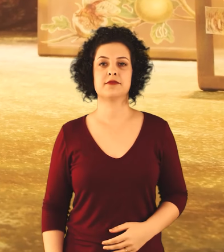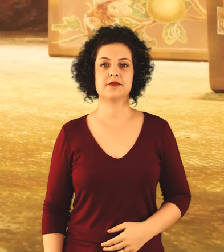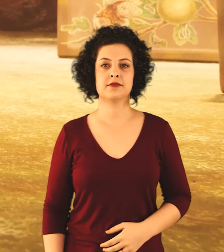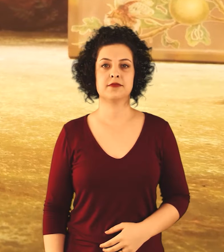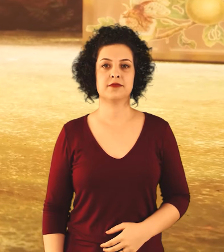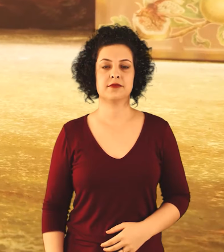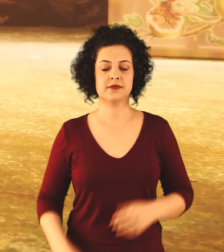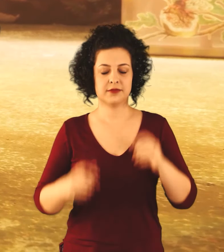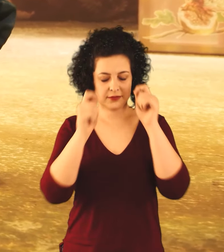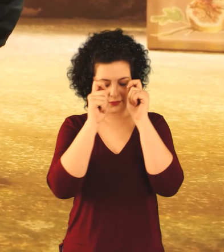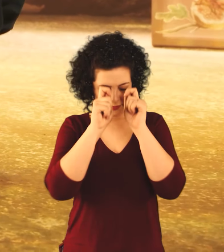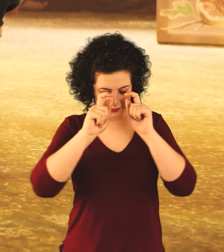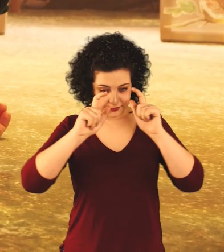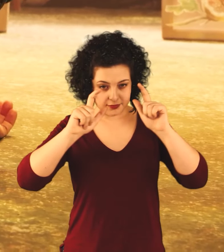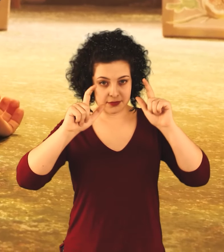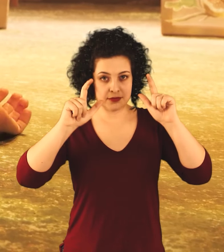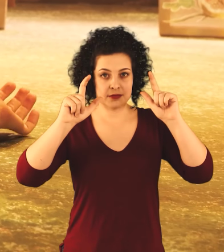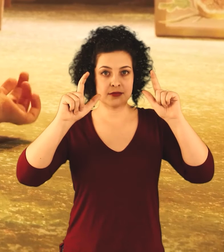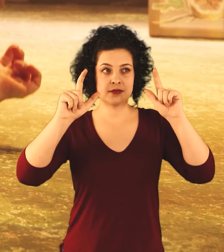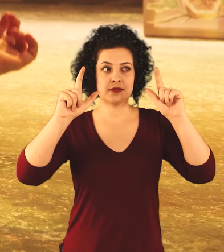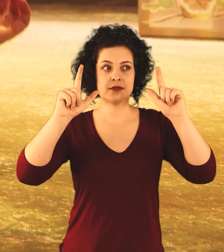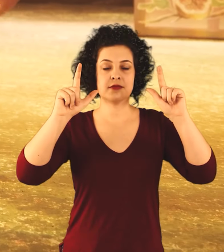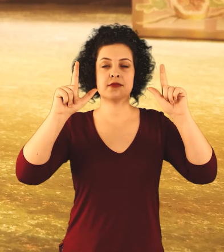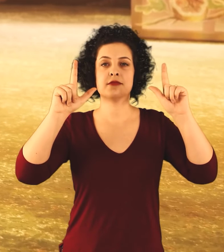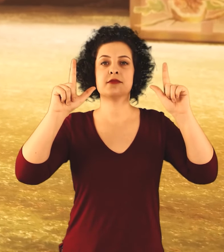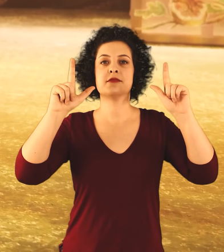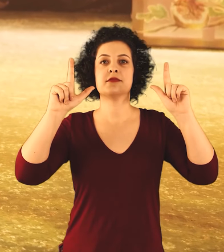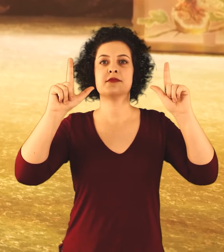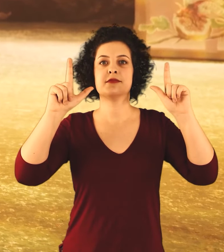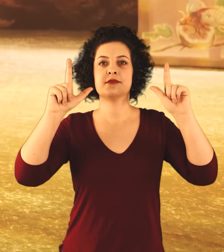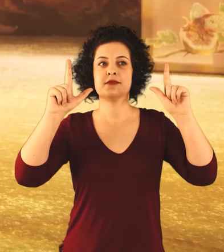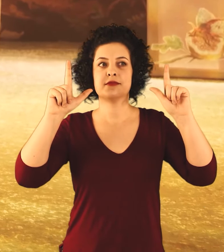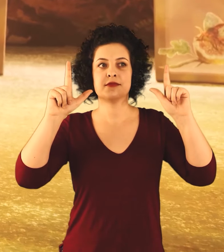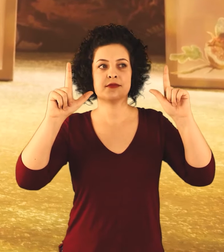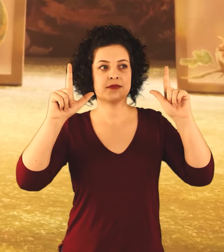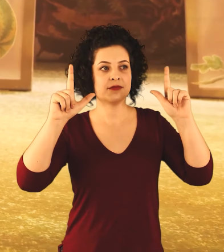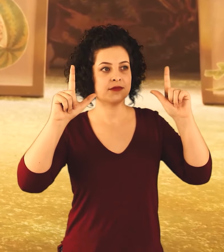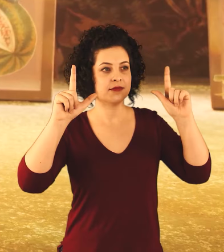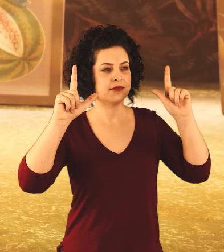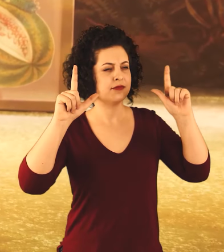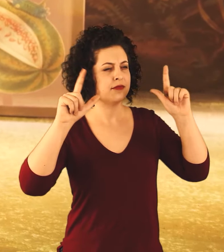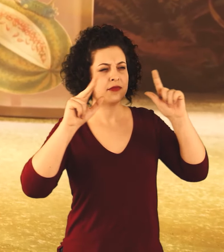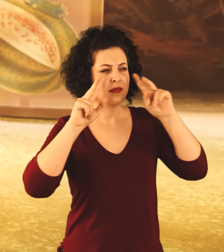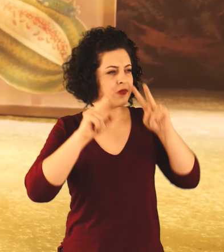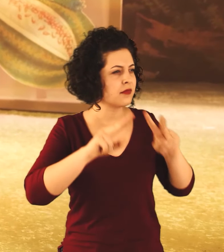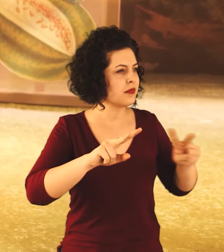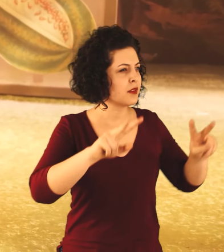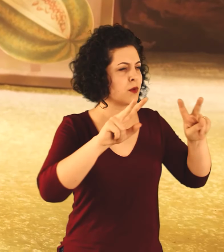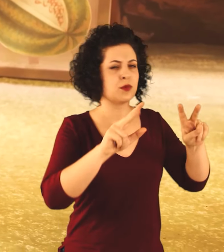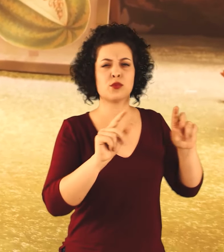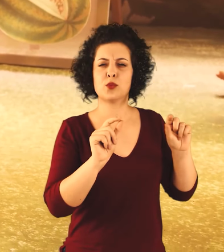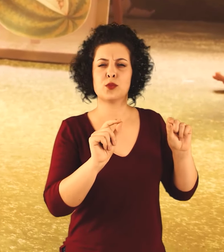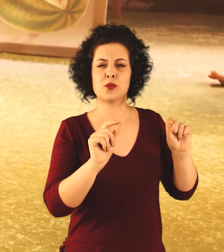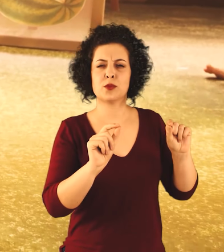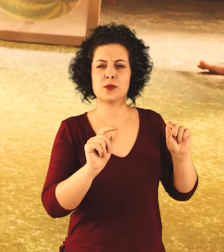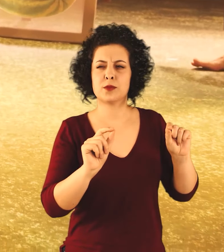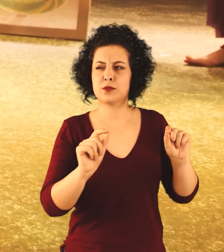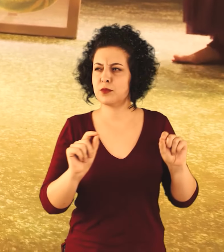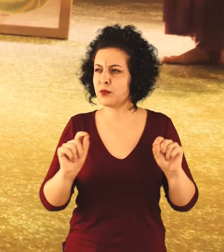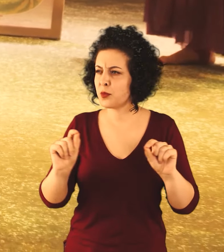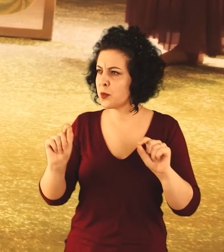Ela abre os olhos suavemente. A luz mais amarelada e forte. Maria se levanta. O ela vê? As narradoras